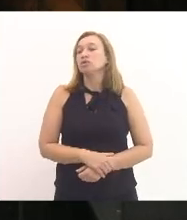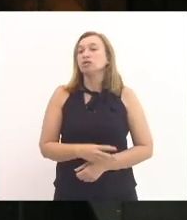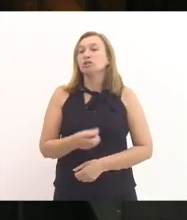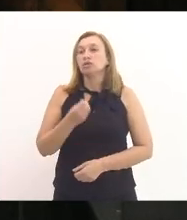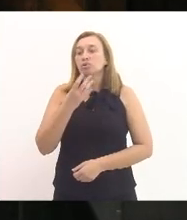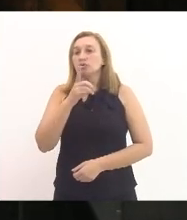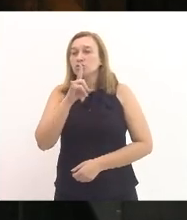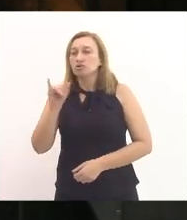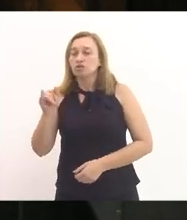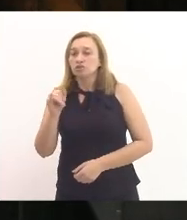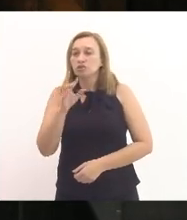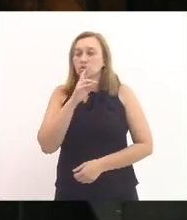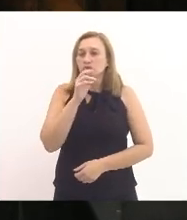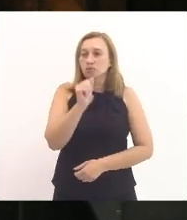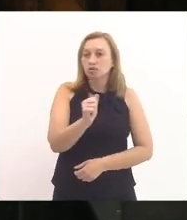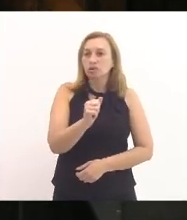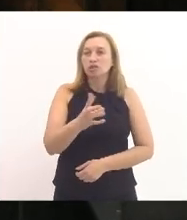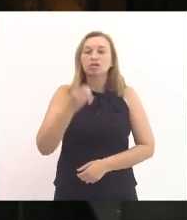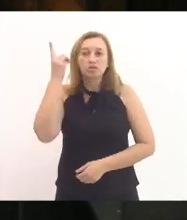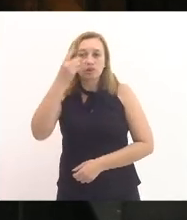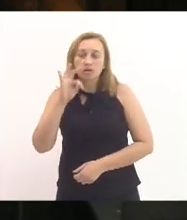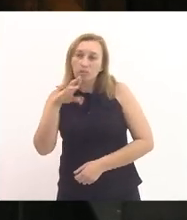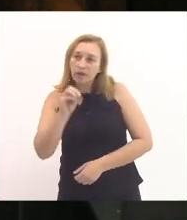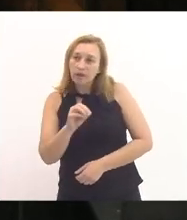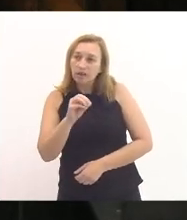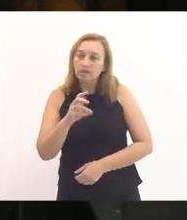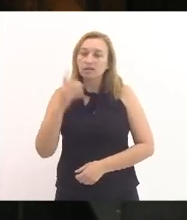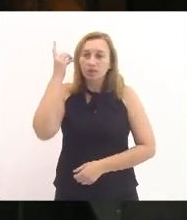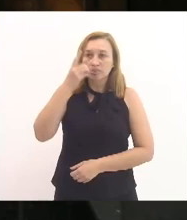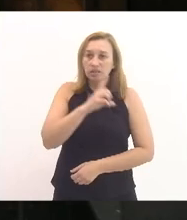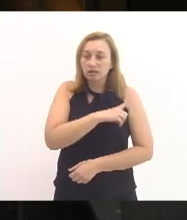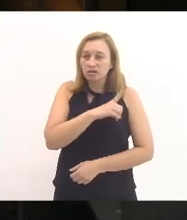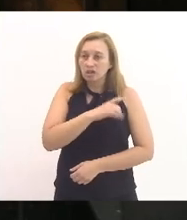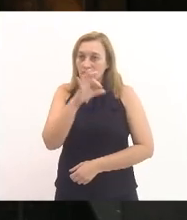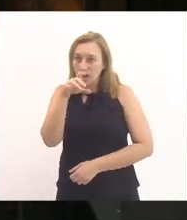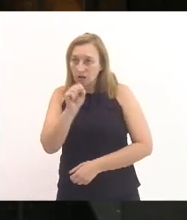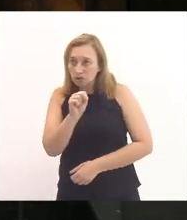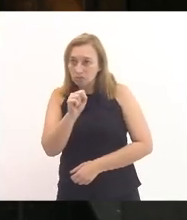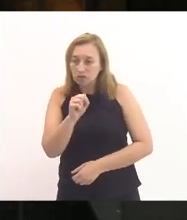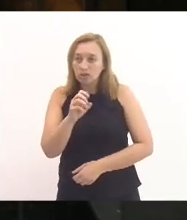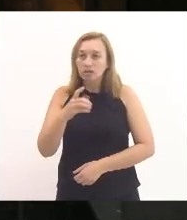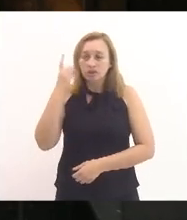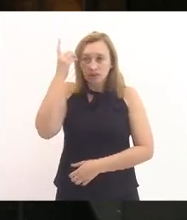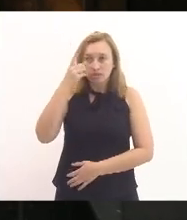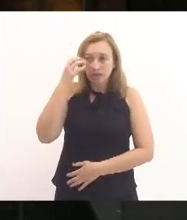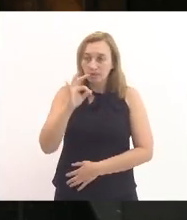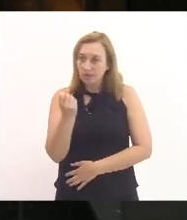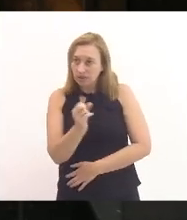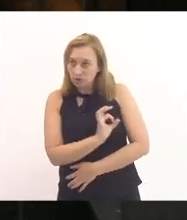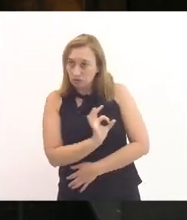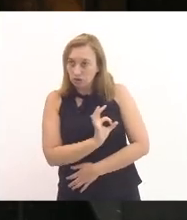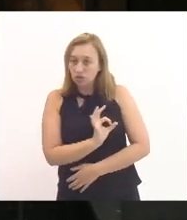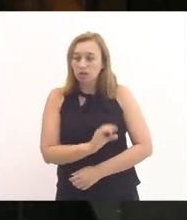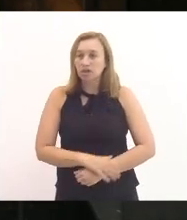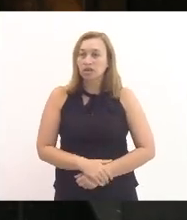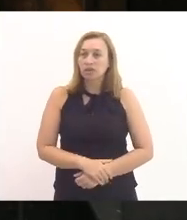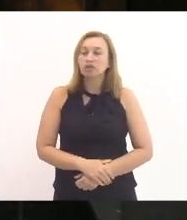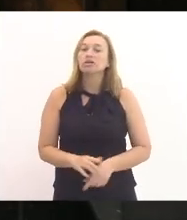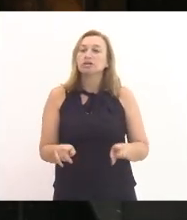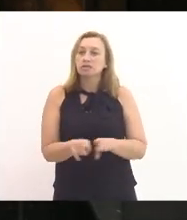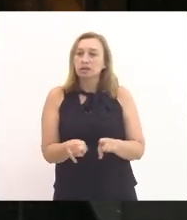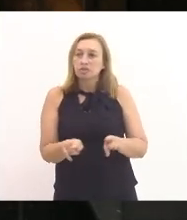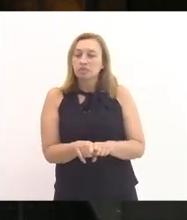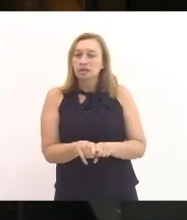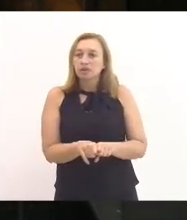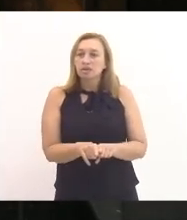é deputado Alberto deputado Carlos Augusto deputada Martha Rocha e comprimento